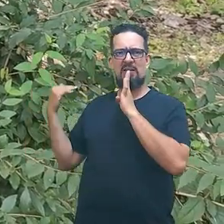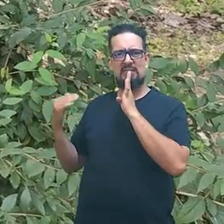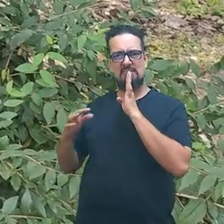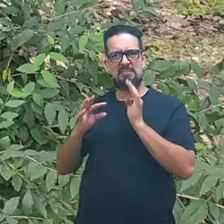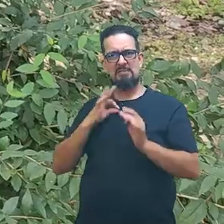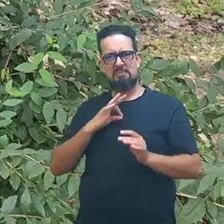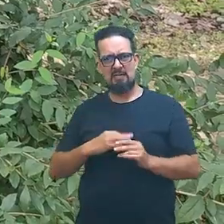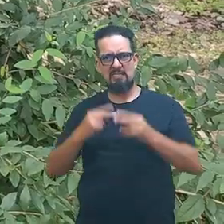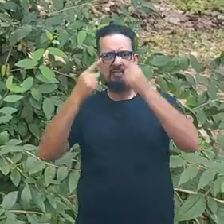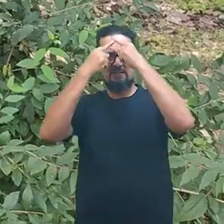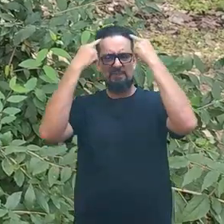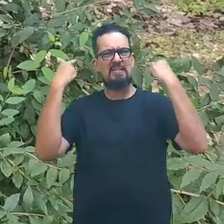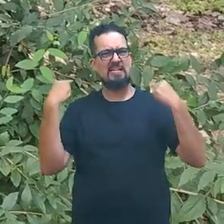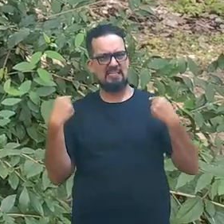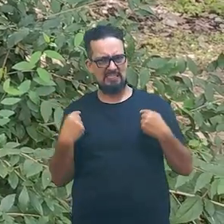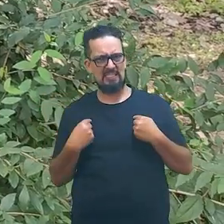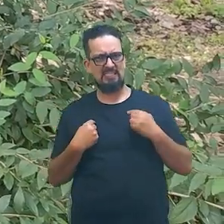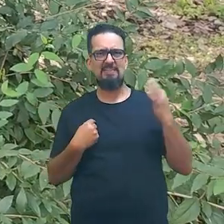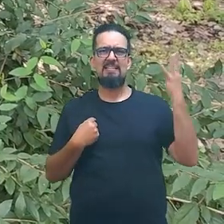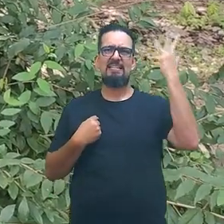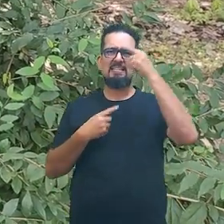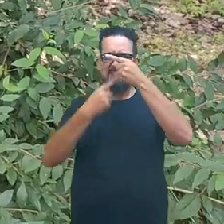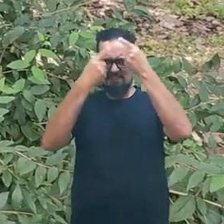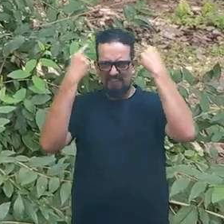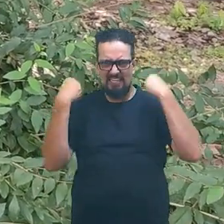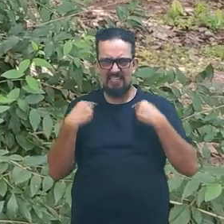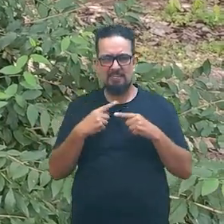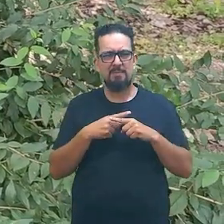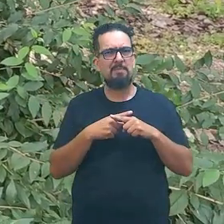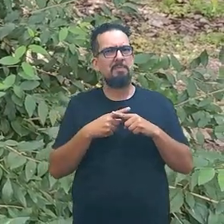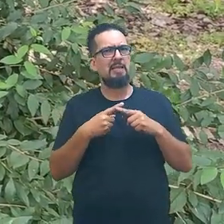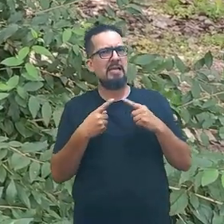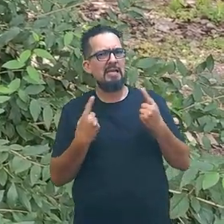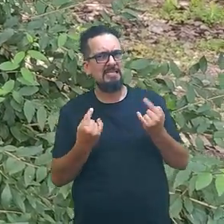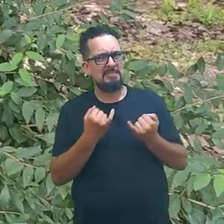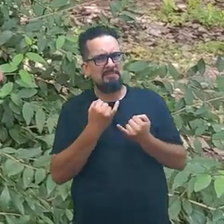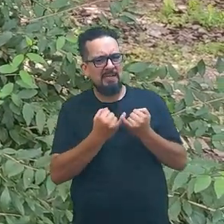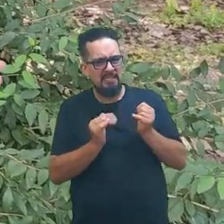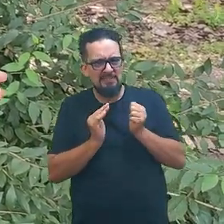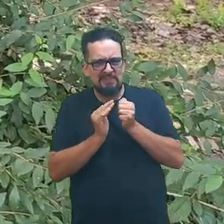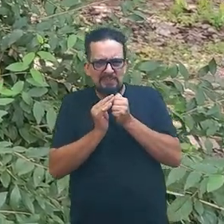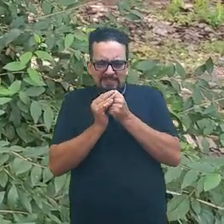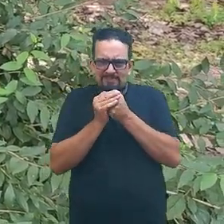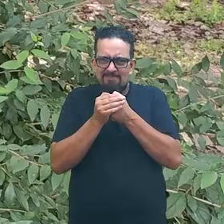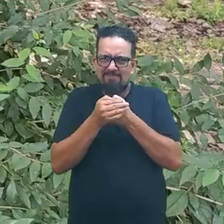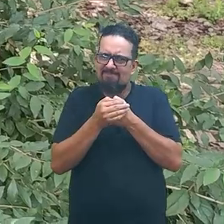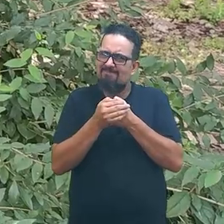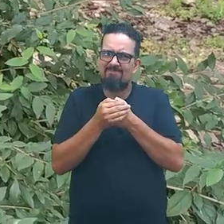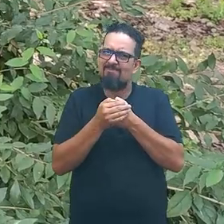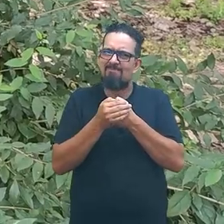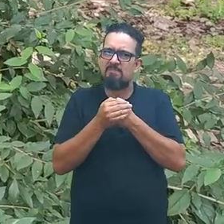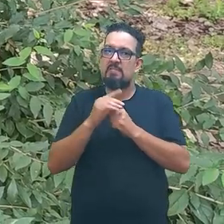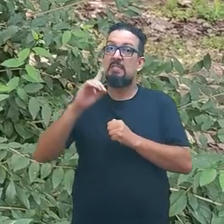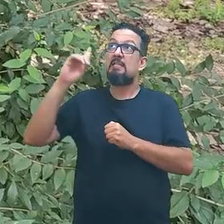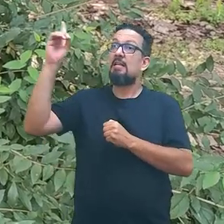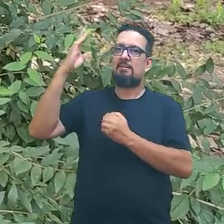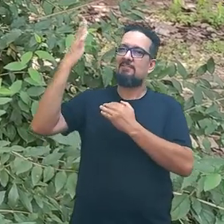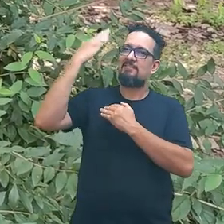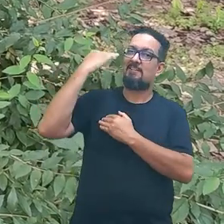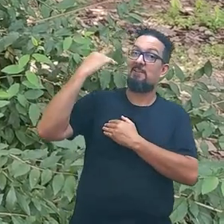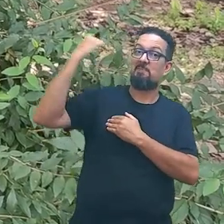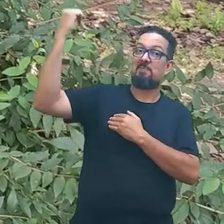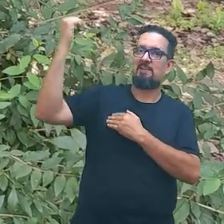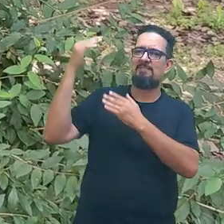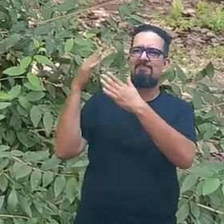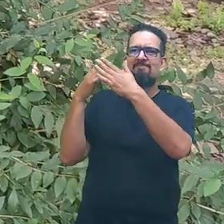linda a vocação de freira, mas até então, na minha cabeça, era ficar só num lugar fechado, né? E eu via que Deus me chamava para ir além fronteiras. Por isso que hoje eu